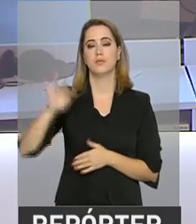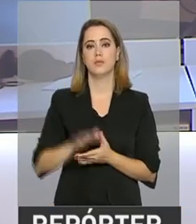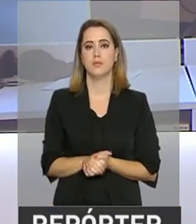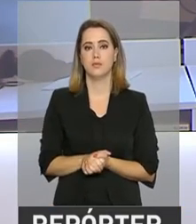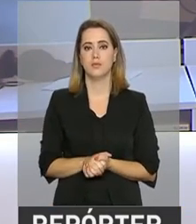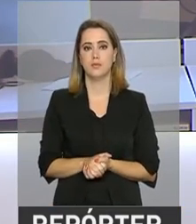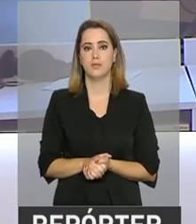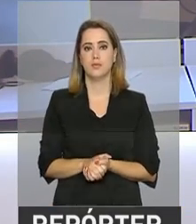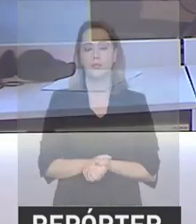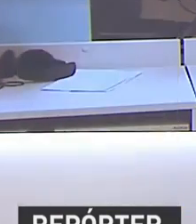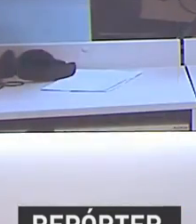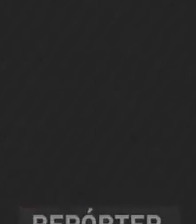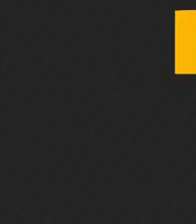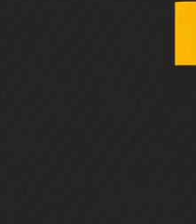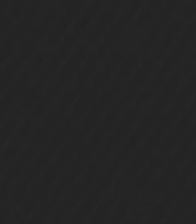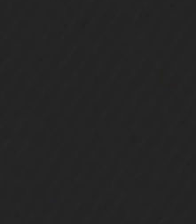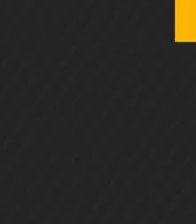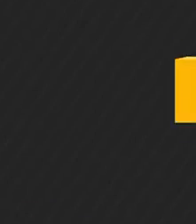federal